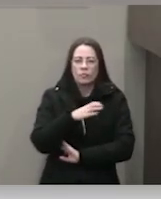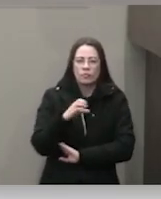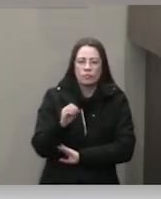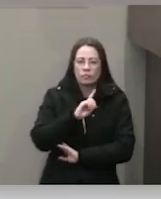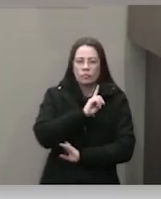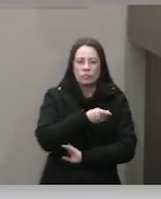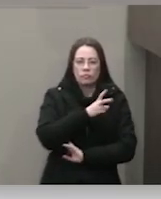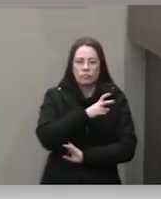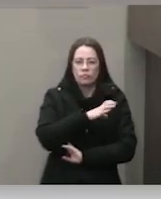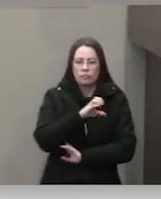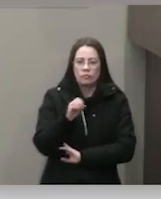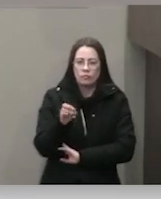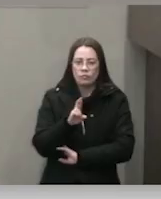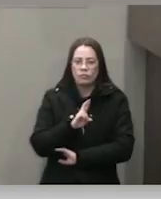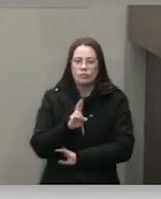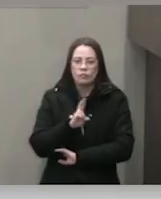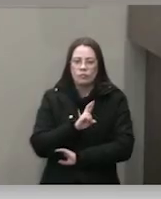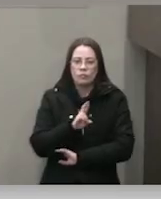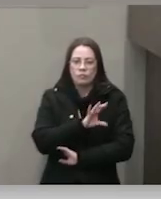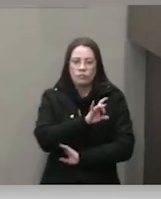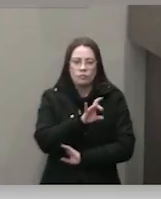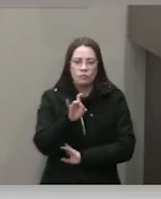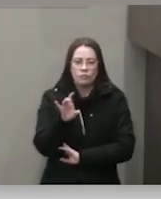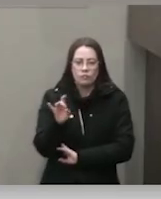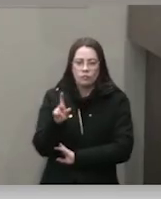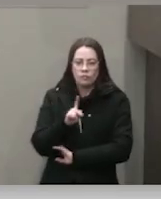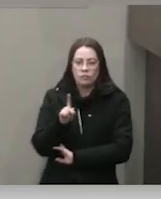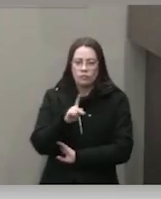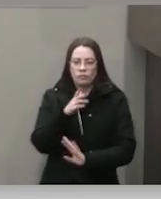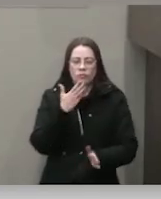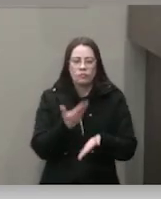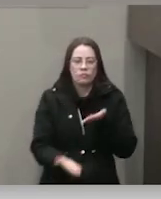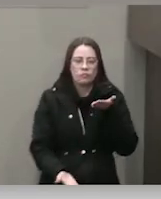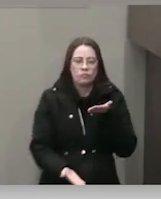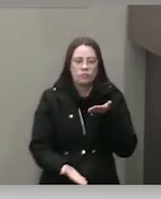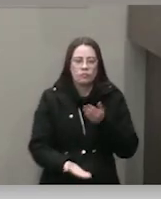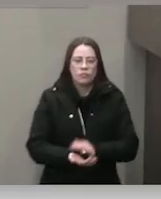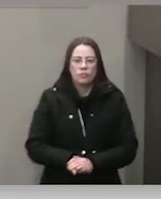R$ 1.500 cada professor vai perder.